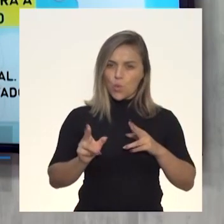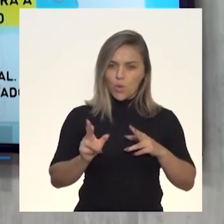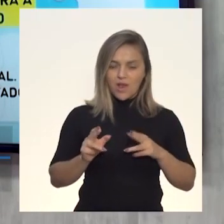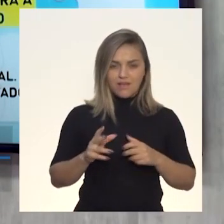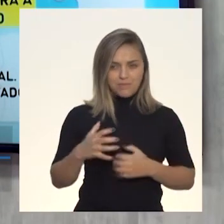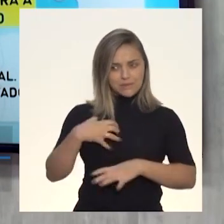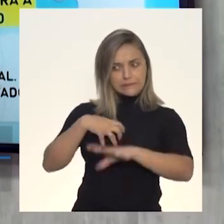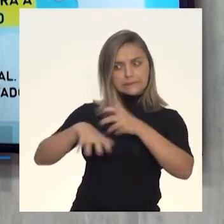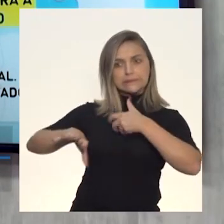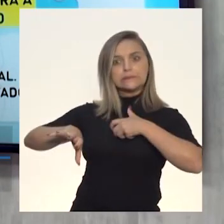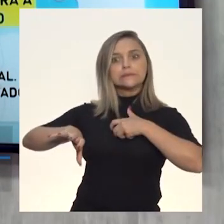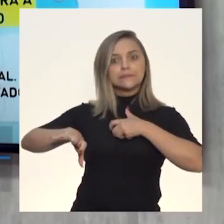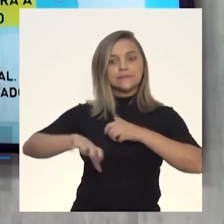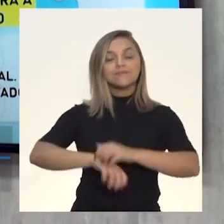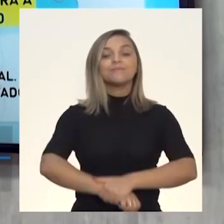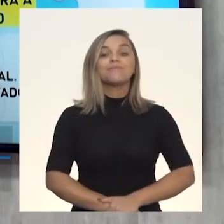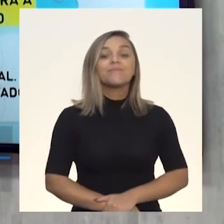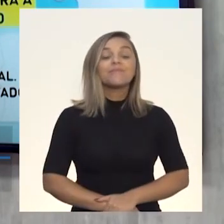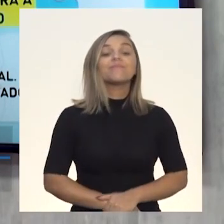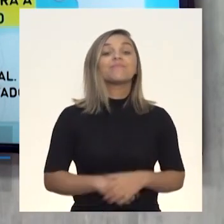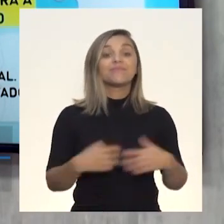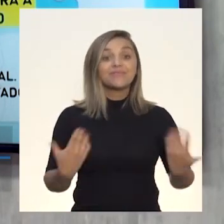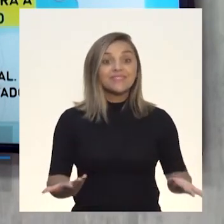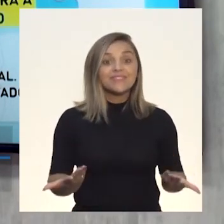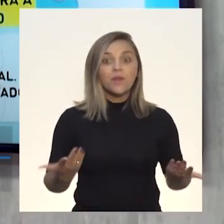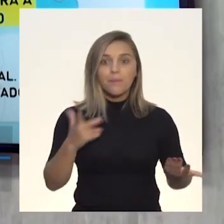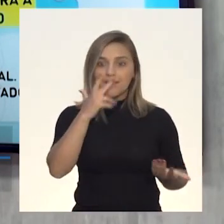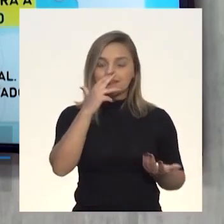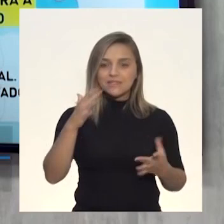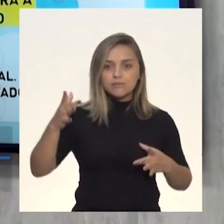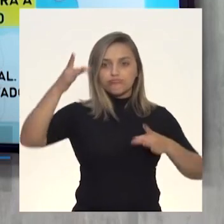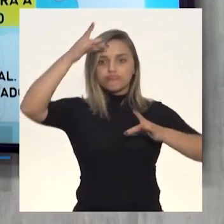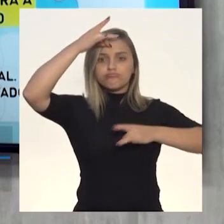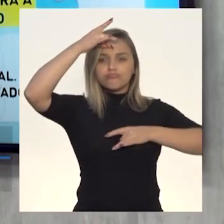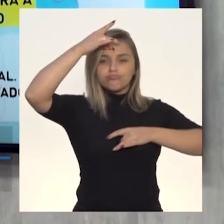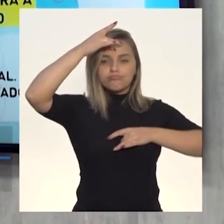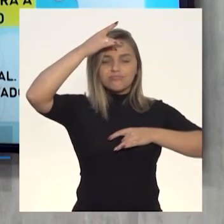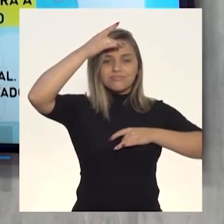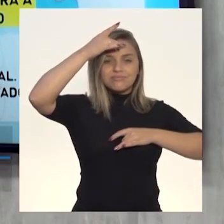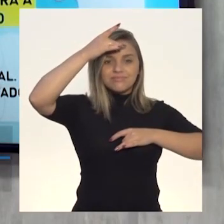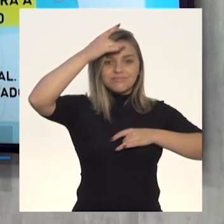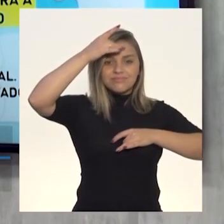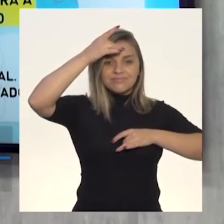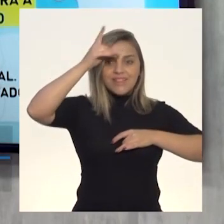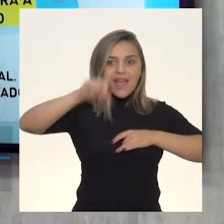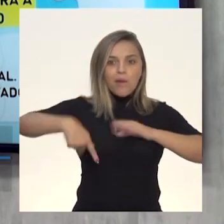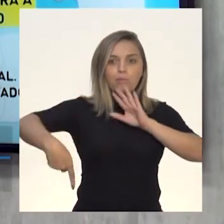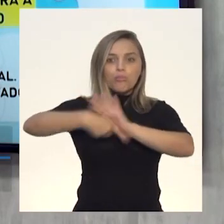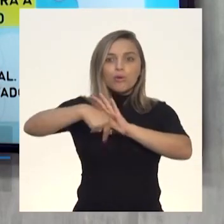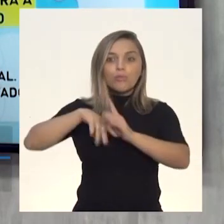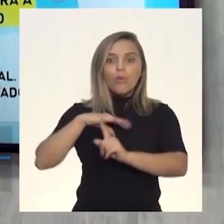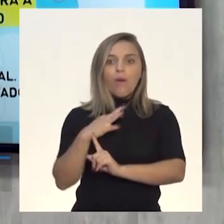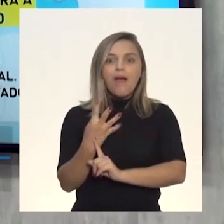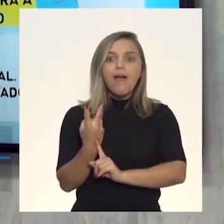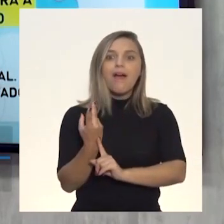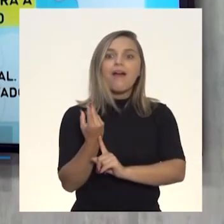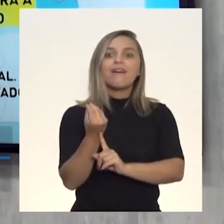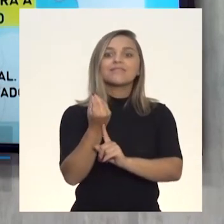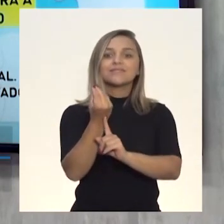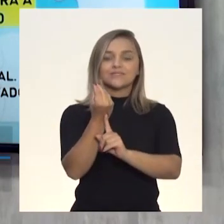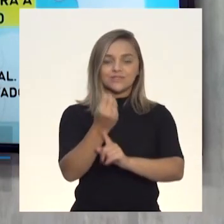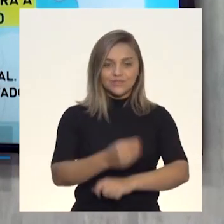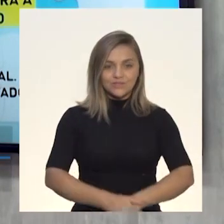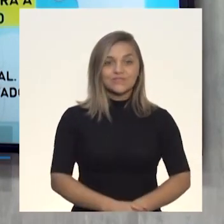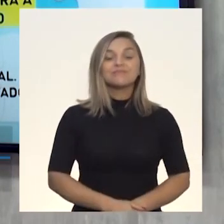modo errado. Então, esse transpor para a tela, esse ir, é da natureza da arte. Gente, a